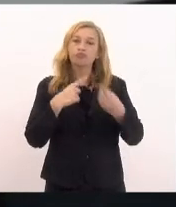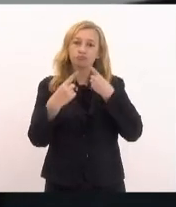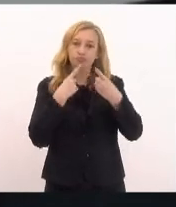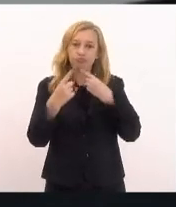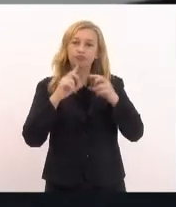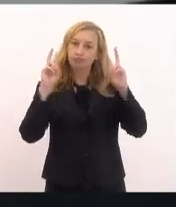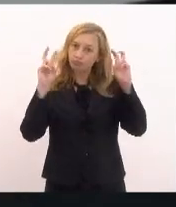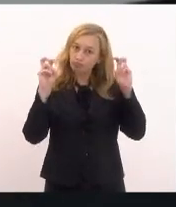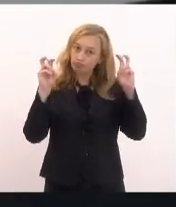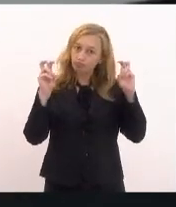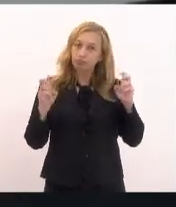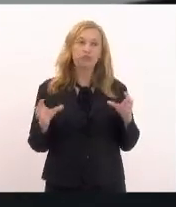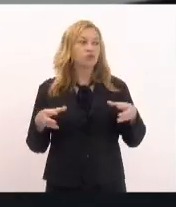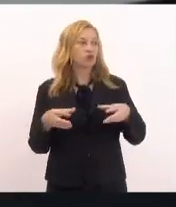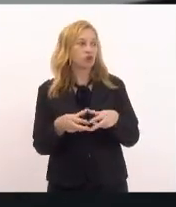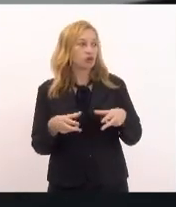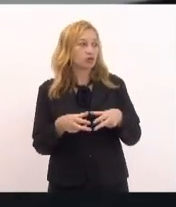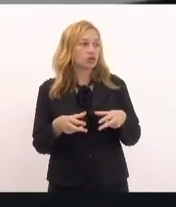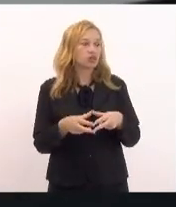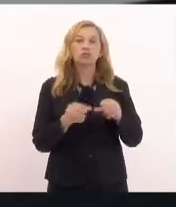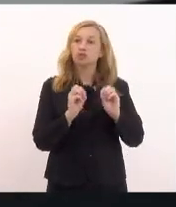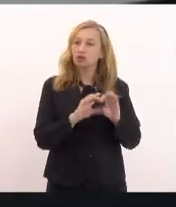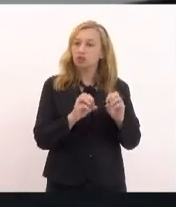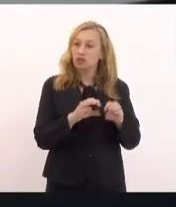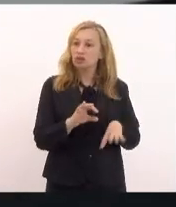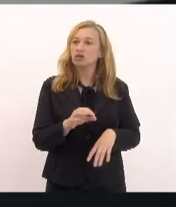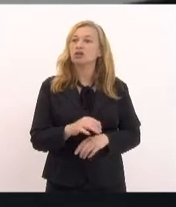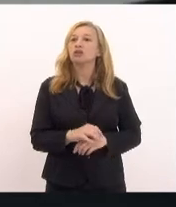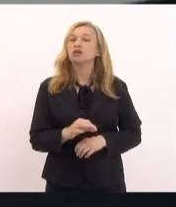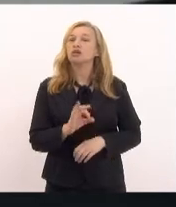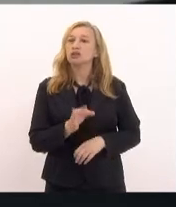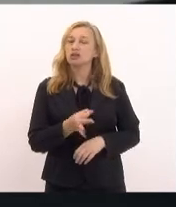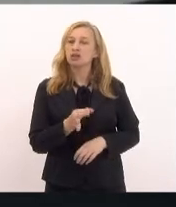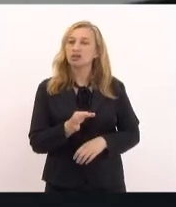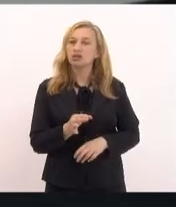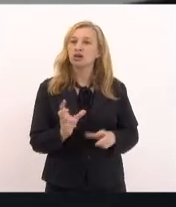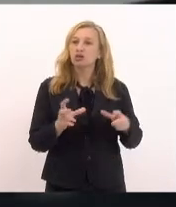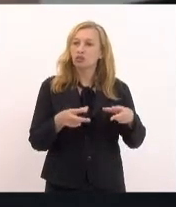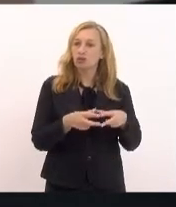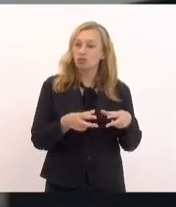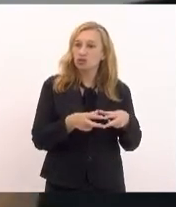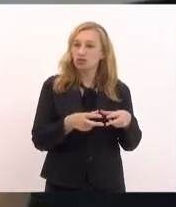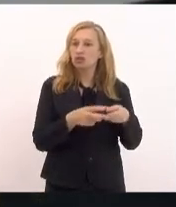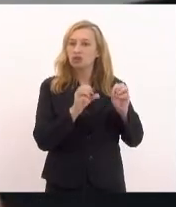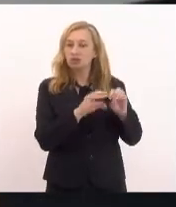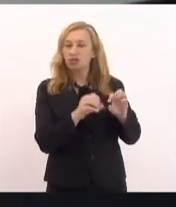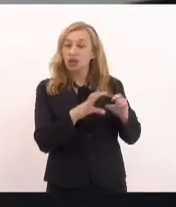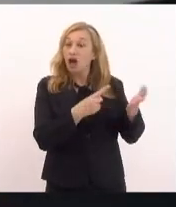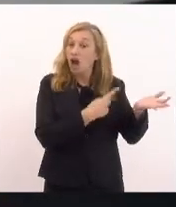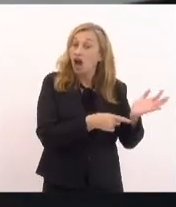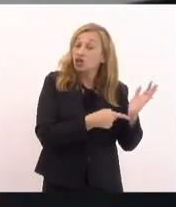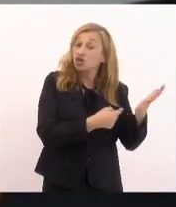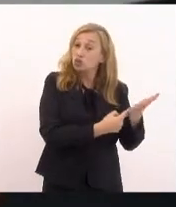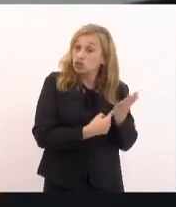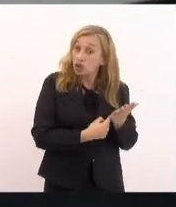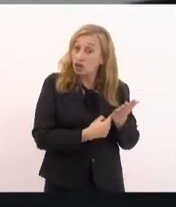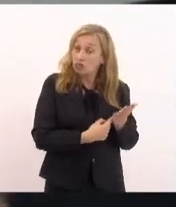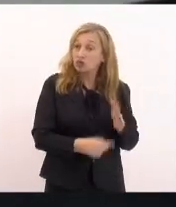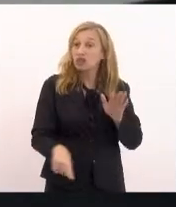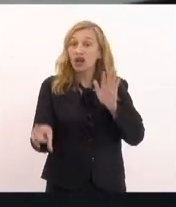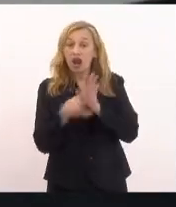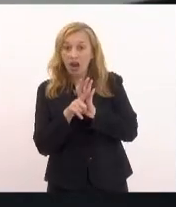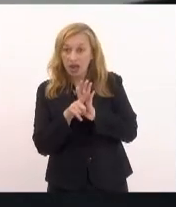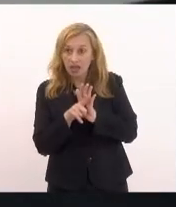tema na Comissão de Educação, modestamente, na Comissão de Educação, nós ajudamos muito na feitura do texto da lei